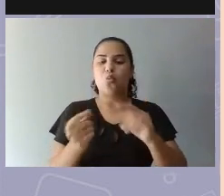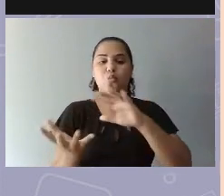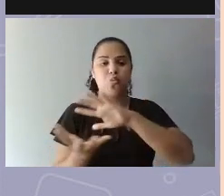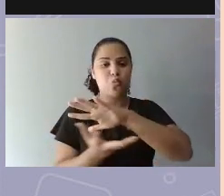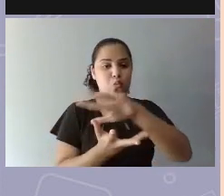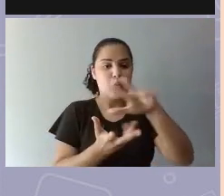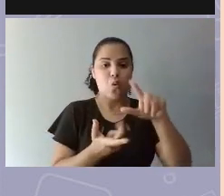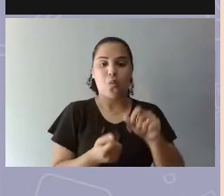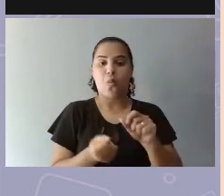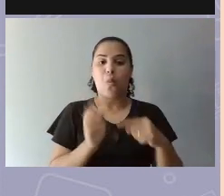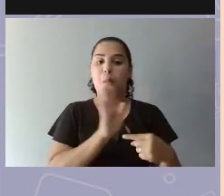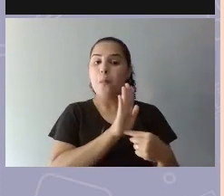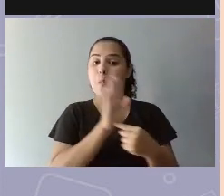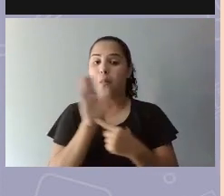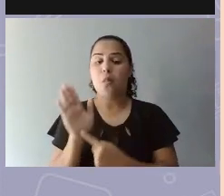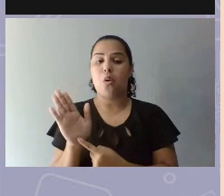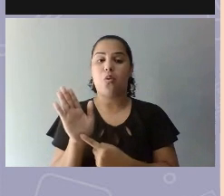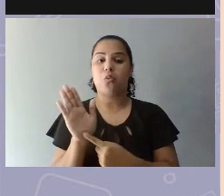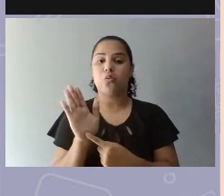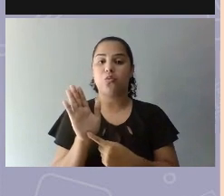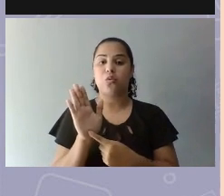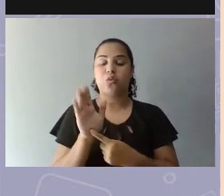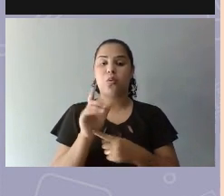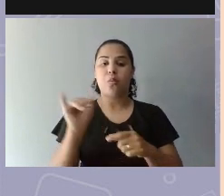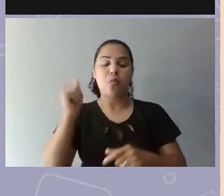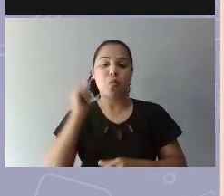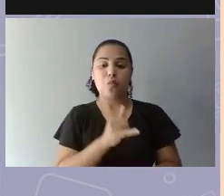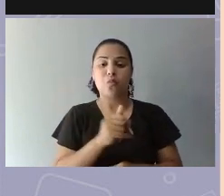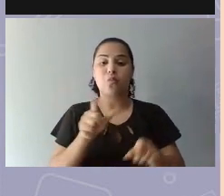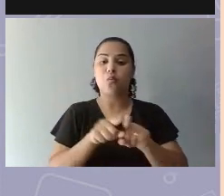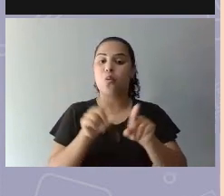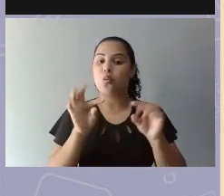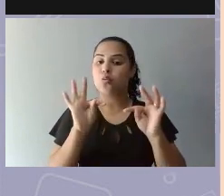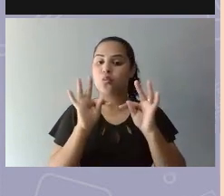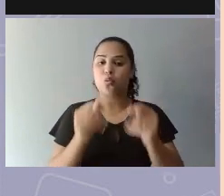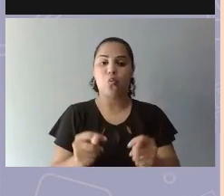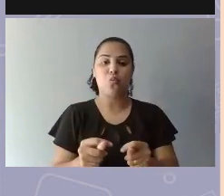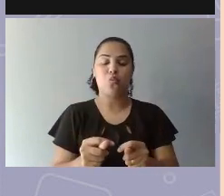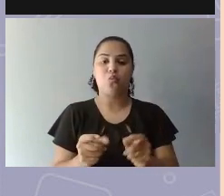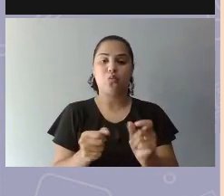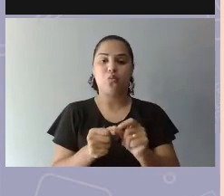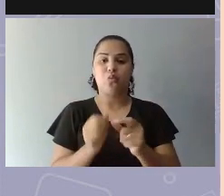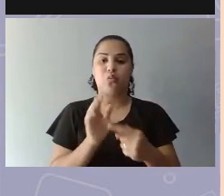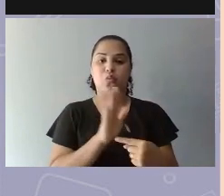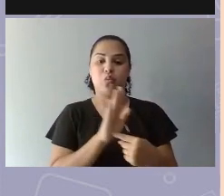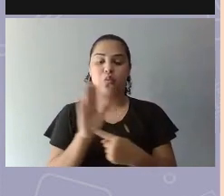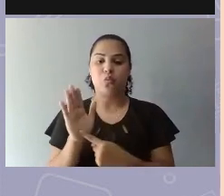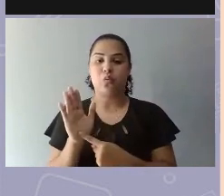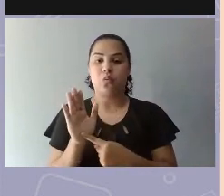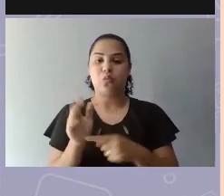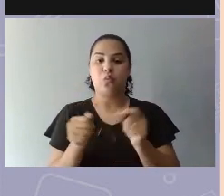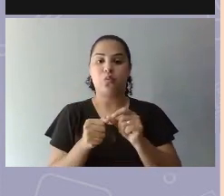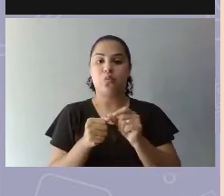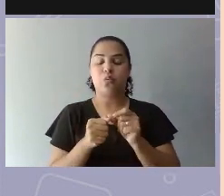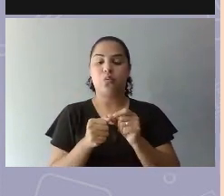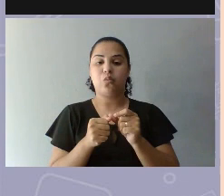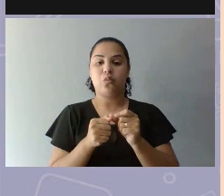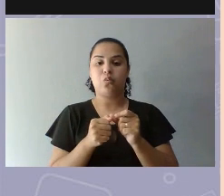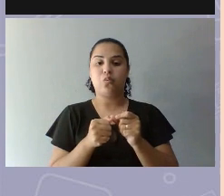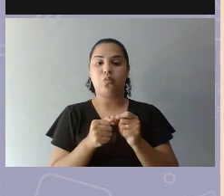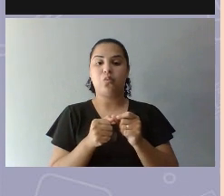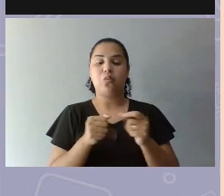eles são os responsáveis pelo fluxo de energia nos níveis tróficos das cadeias alimentares considerando esses dois processos